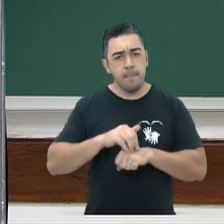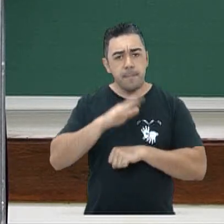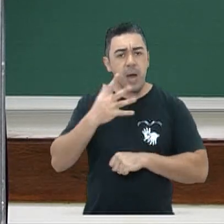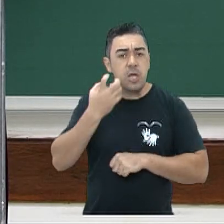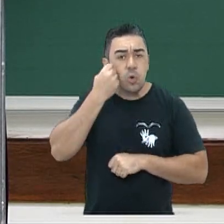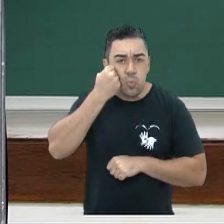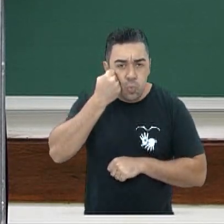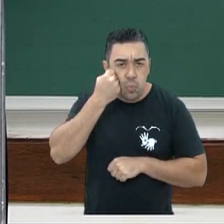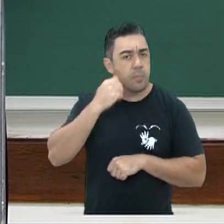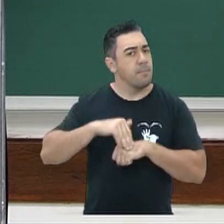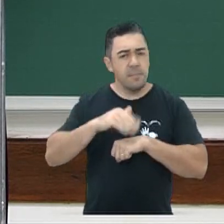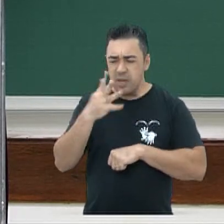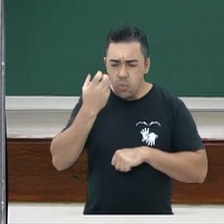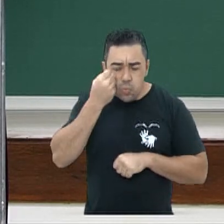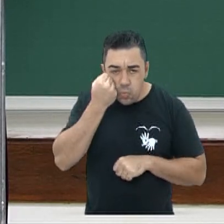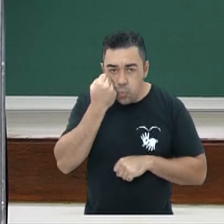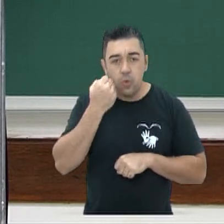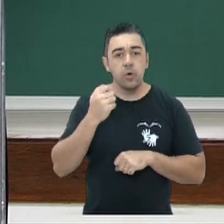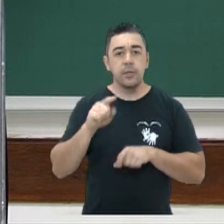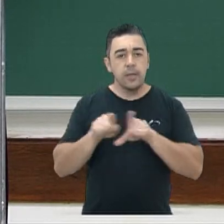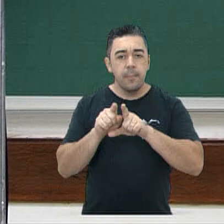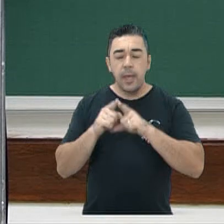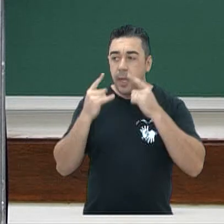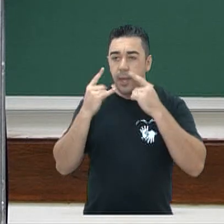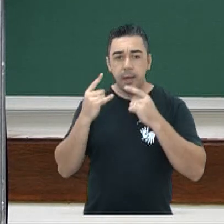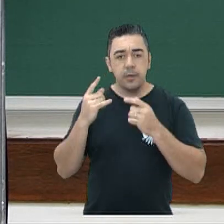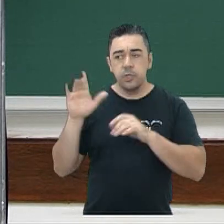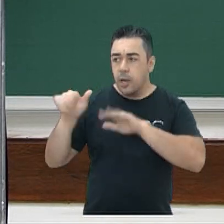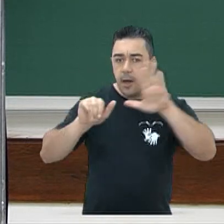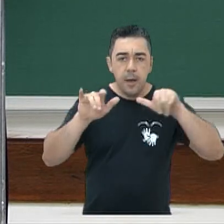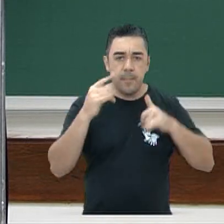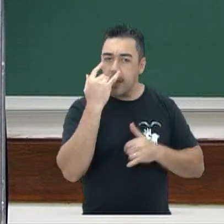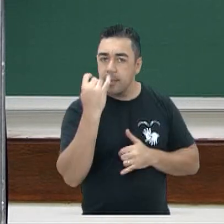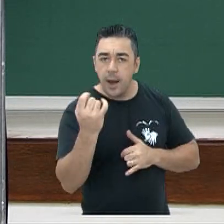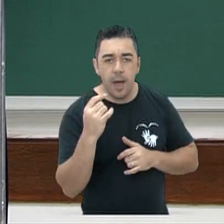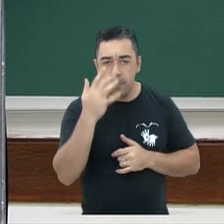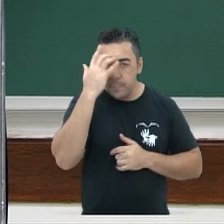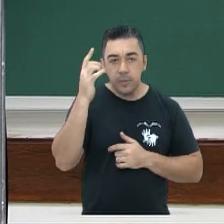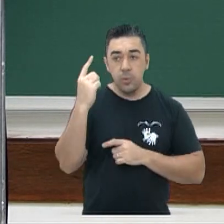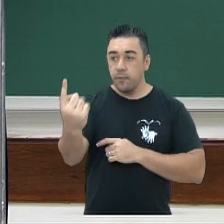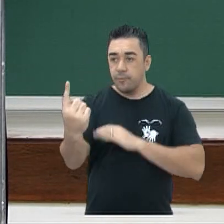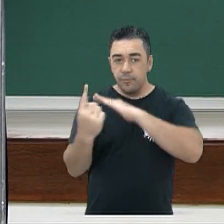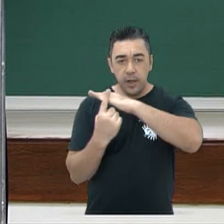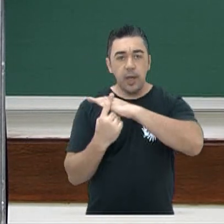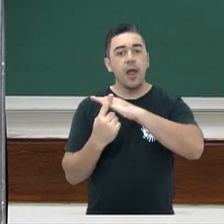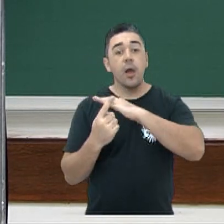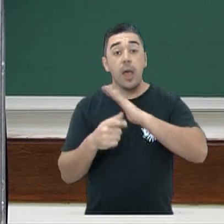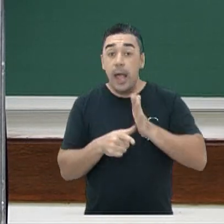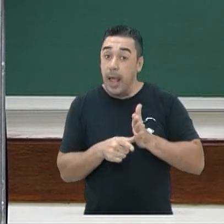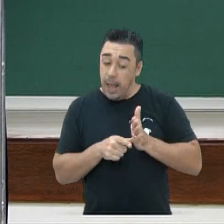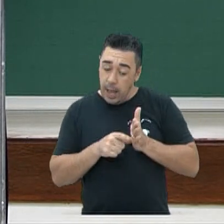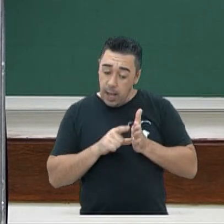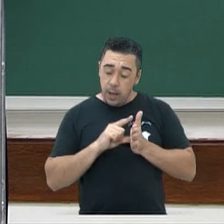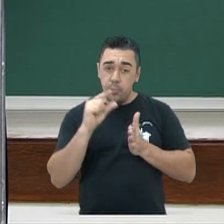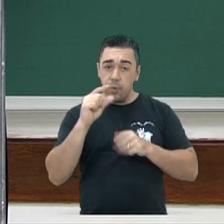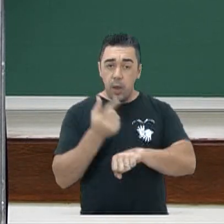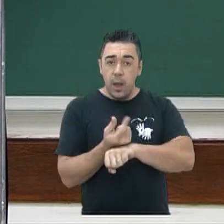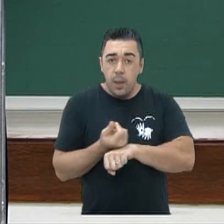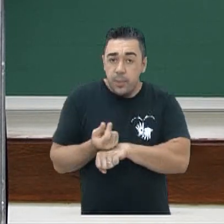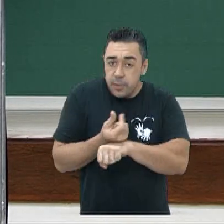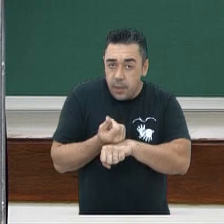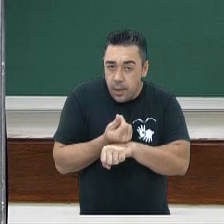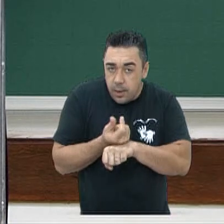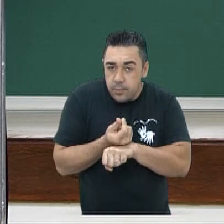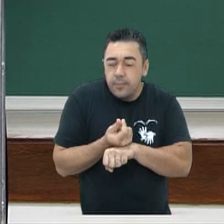mais, como atrair o consumidor, esse tipo de coisa, que é uma visão pré-capitalista. Né? É uma visão